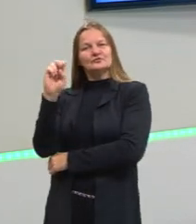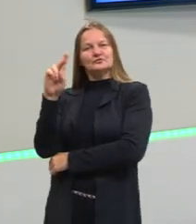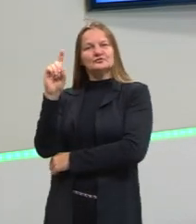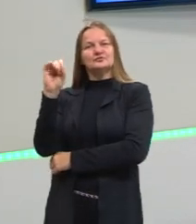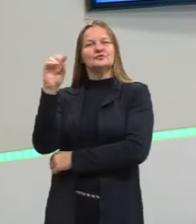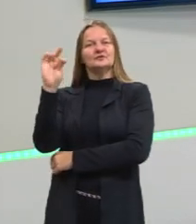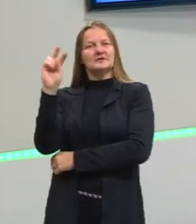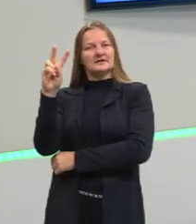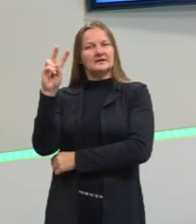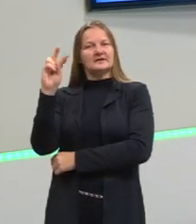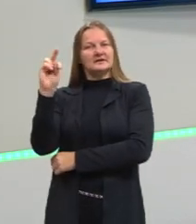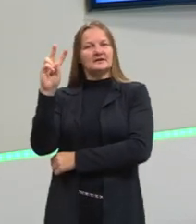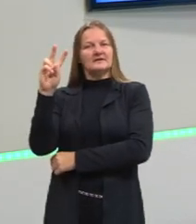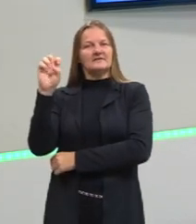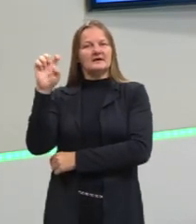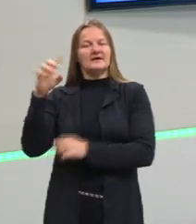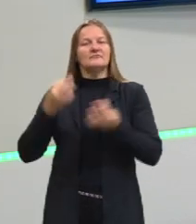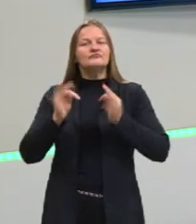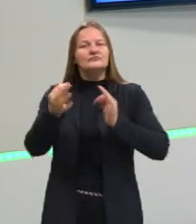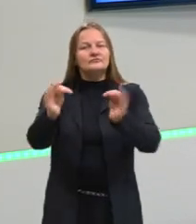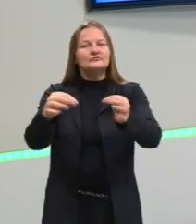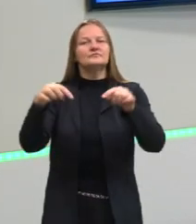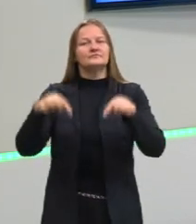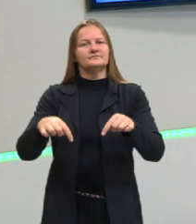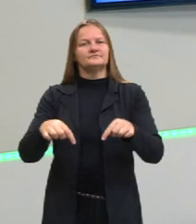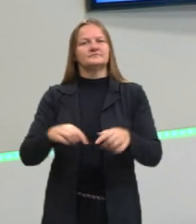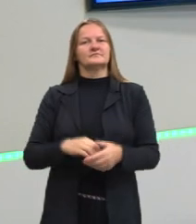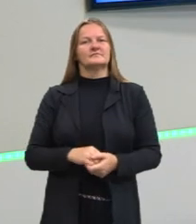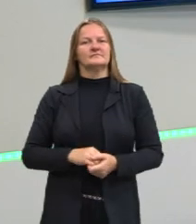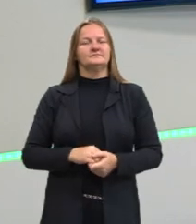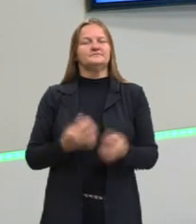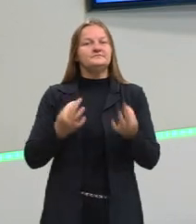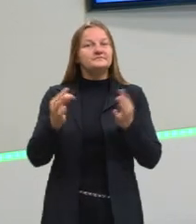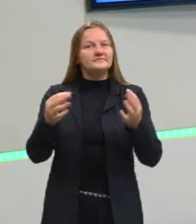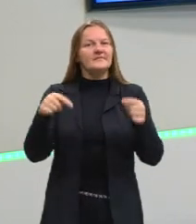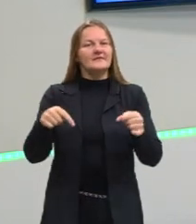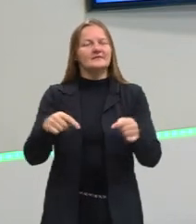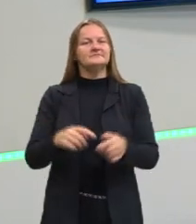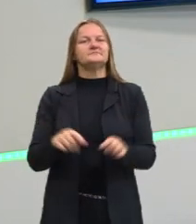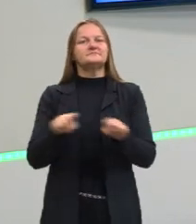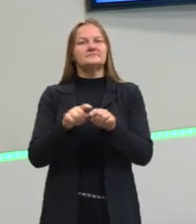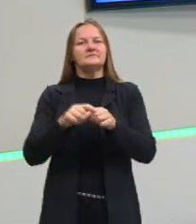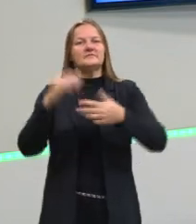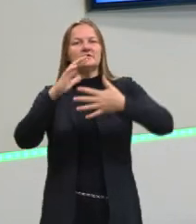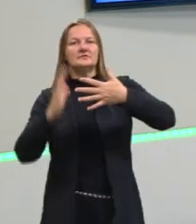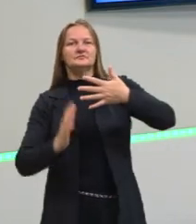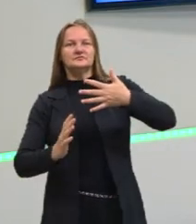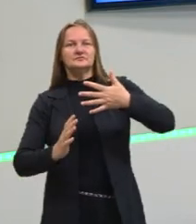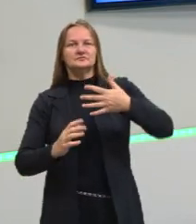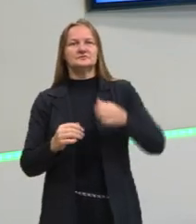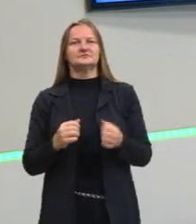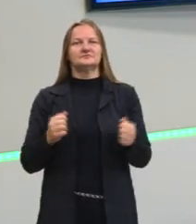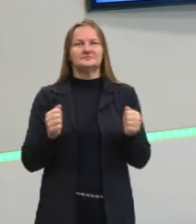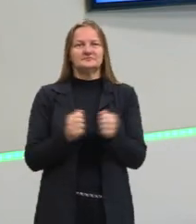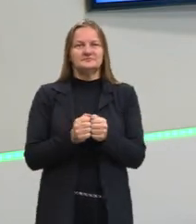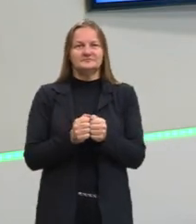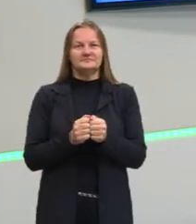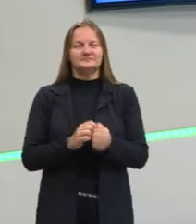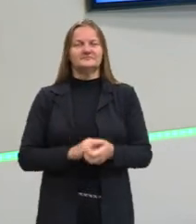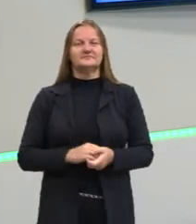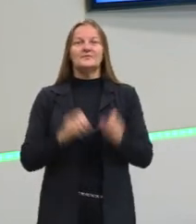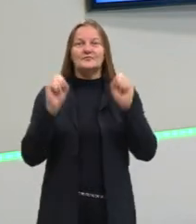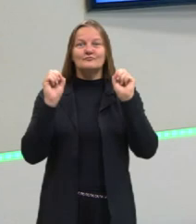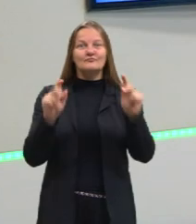slides comigo já está no estúdio pessoal da Tchau pessoal técnico da TV e as meninas das libras